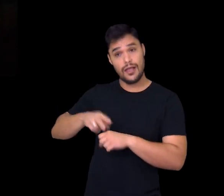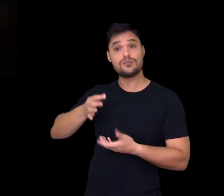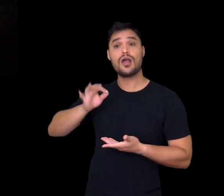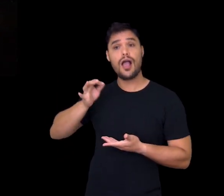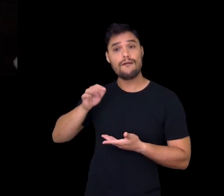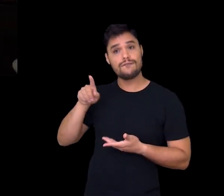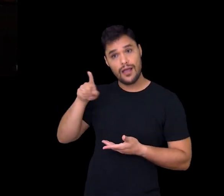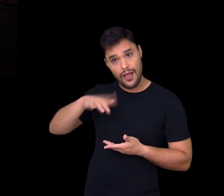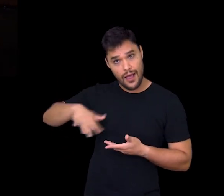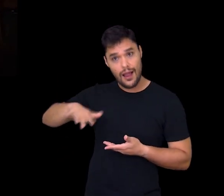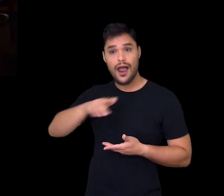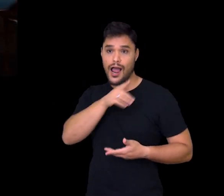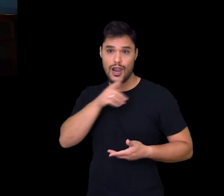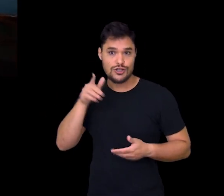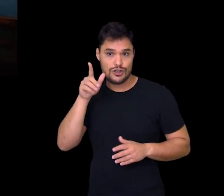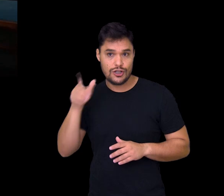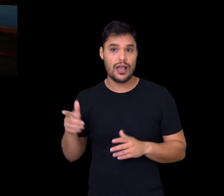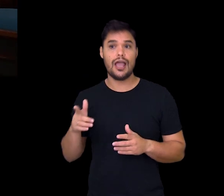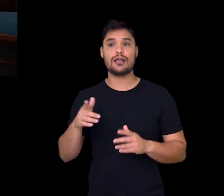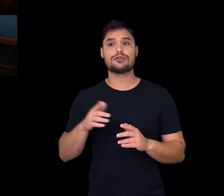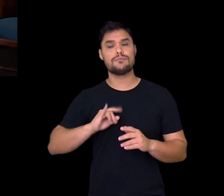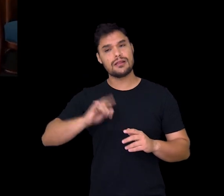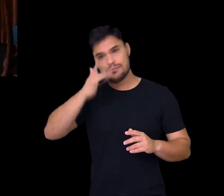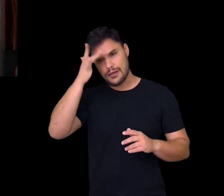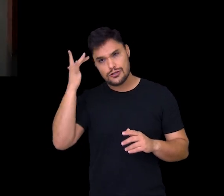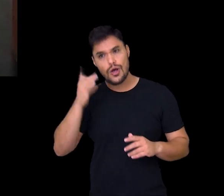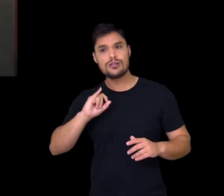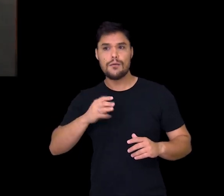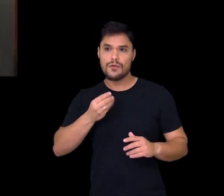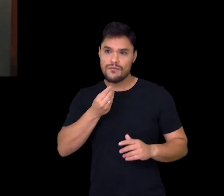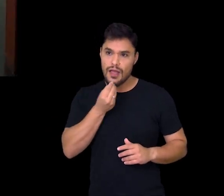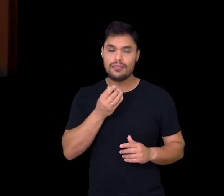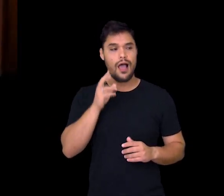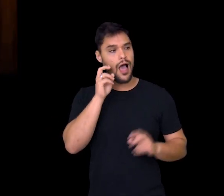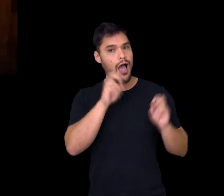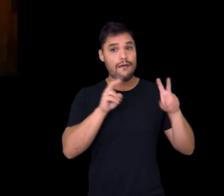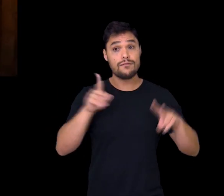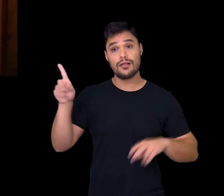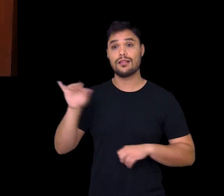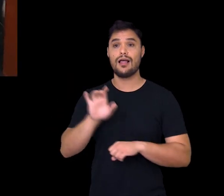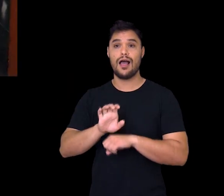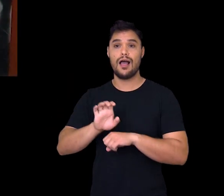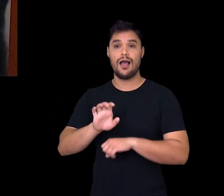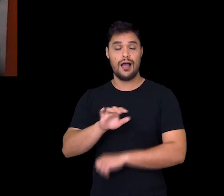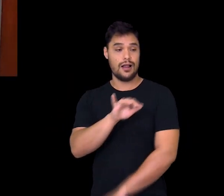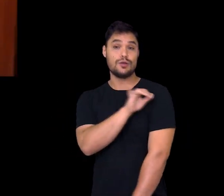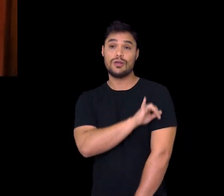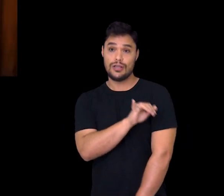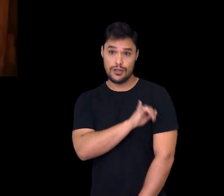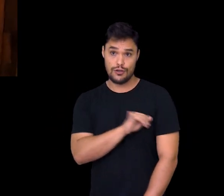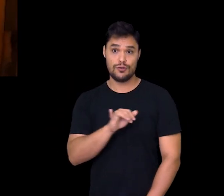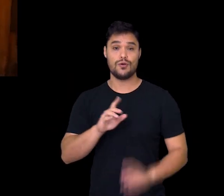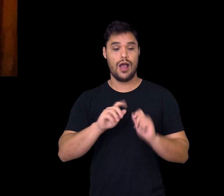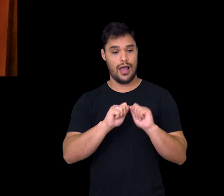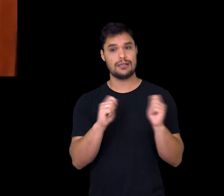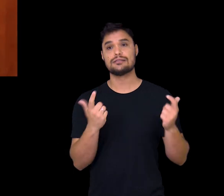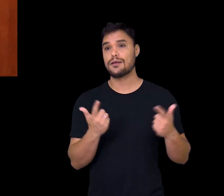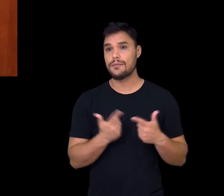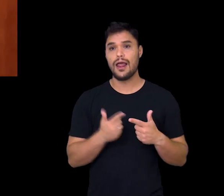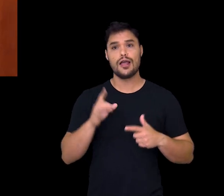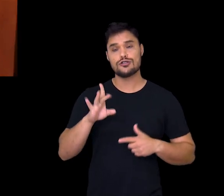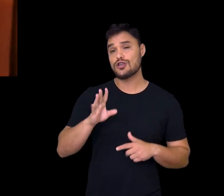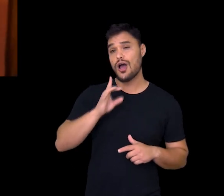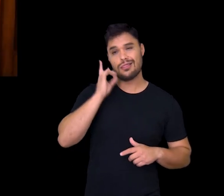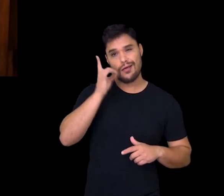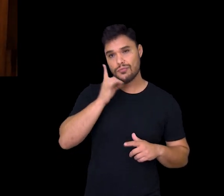para que o público compartilhasse disso também. Café do Salão Verde. O que acontece Verde. No Rio de Janeiro, a Assembleia lá, eram só os deputados que tinham acesso